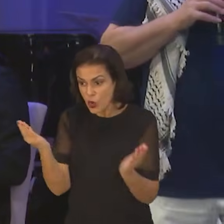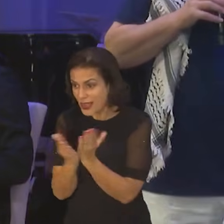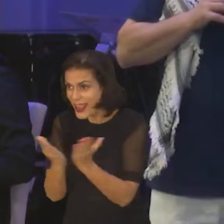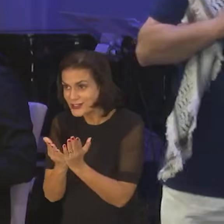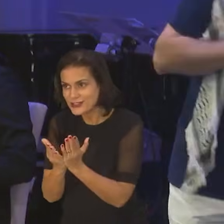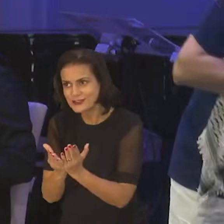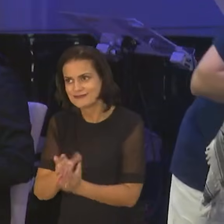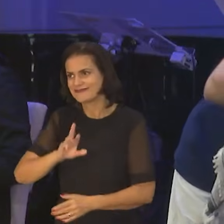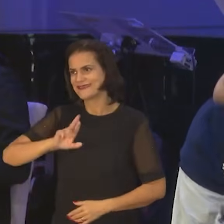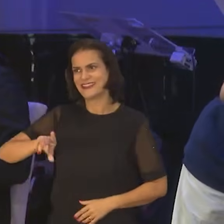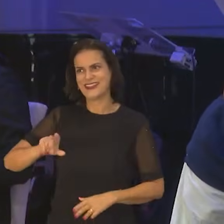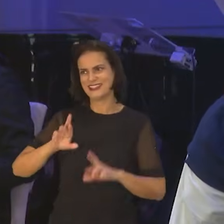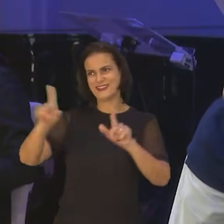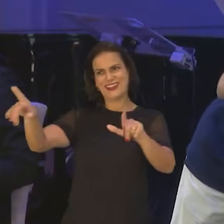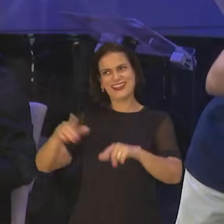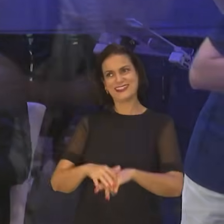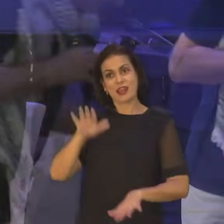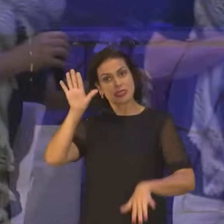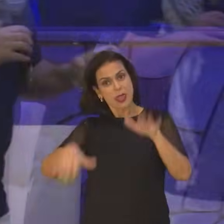Depende.